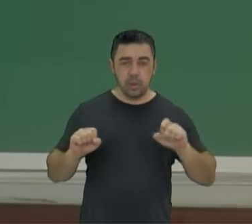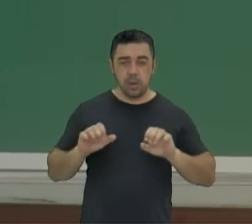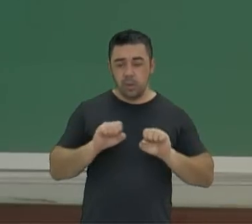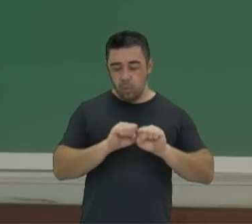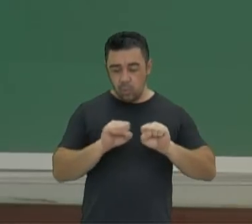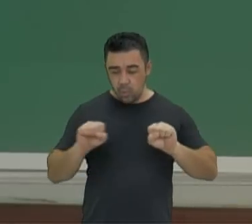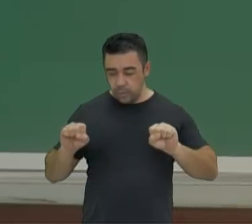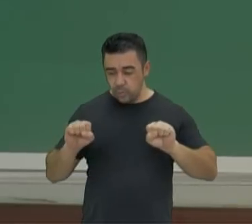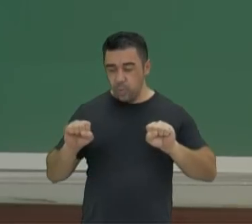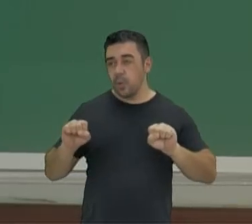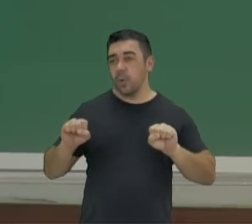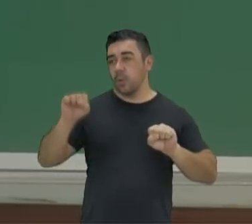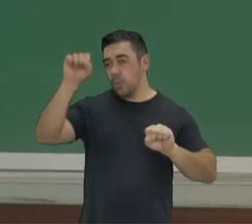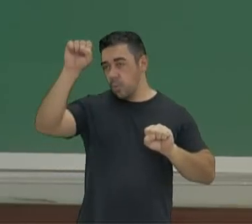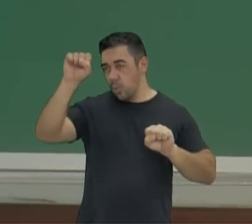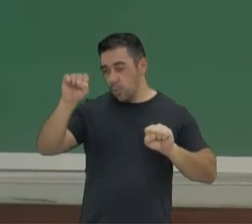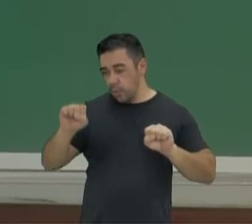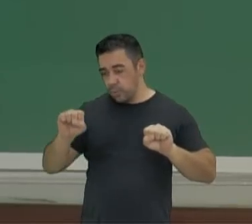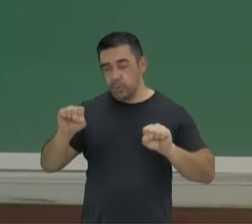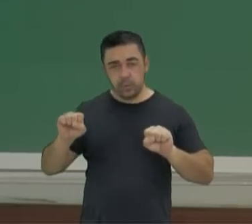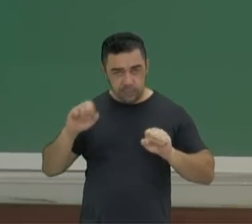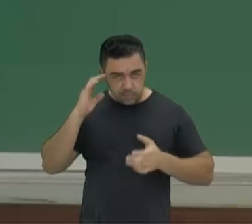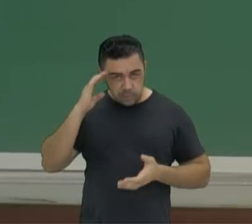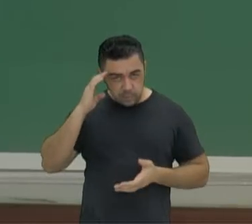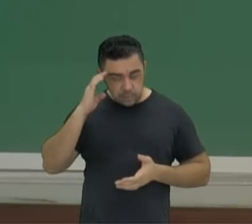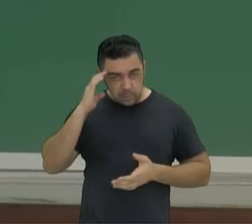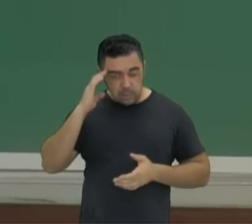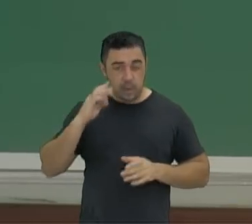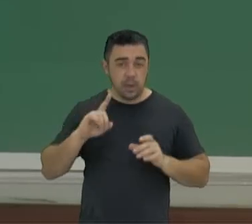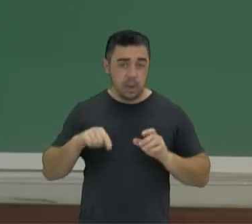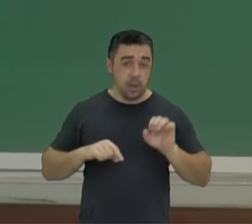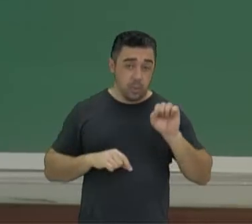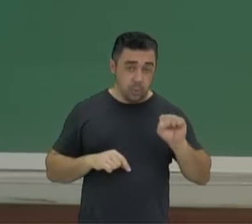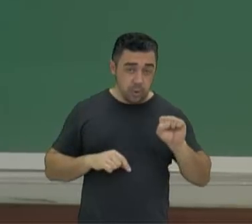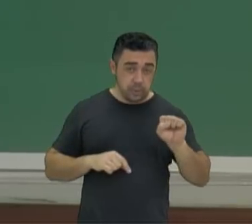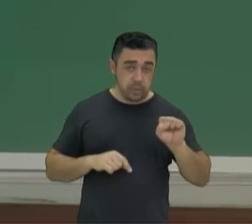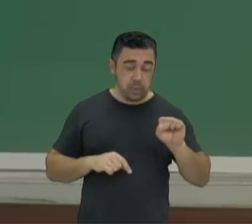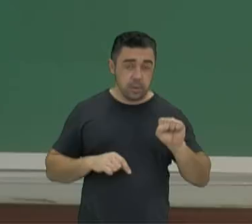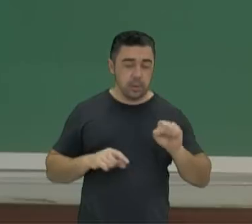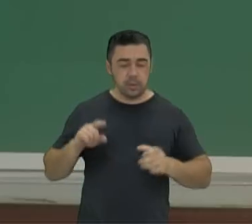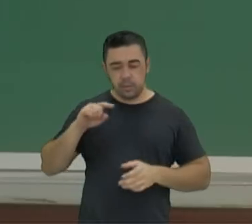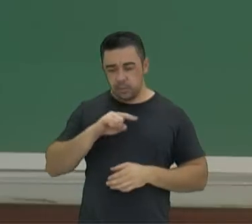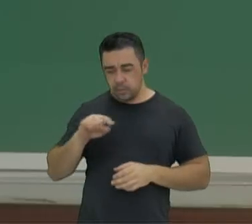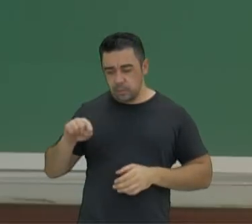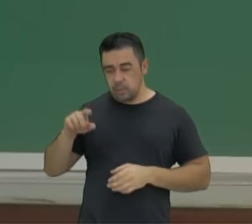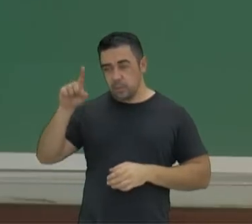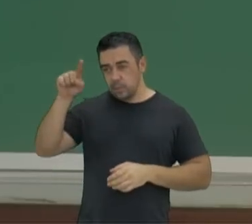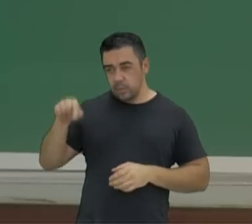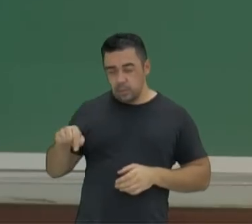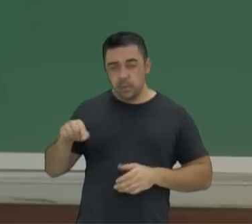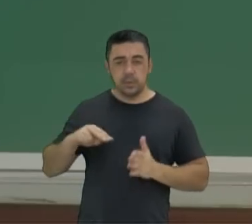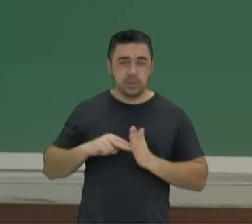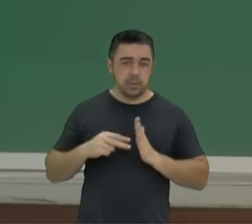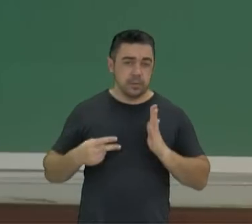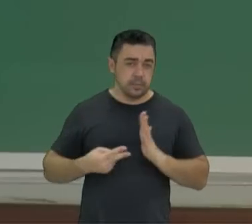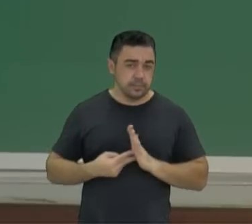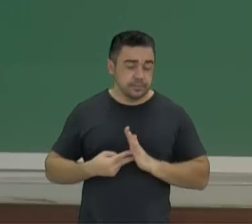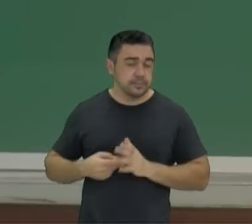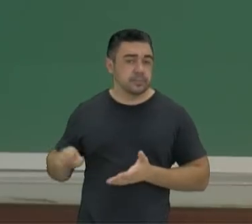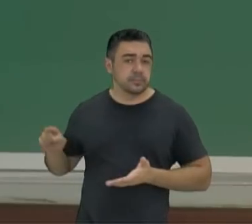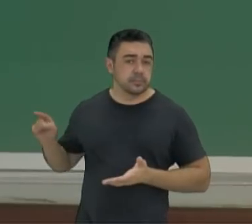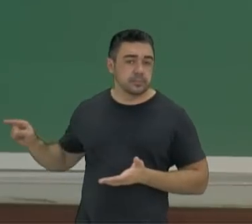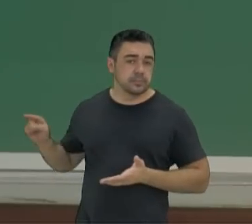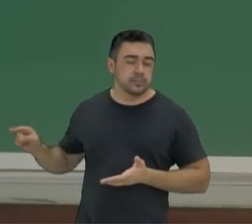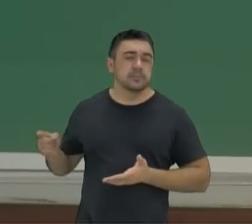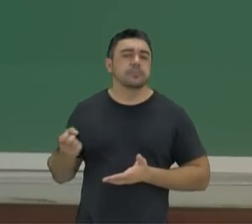ok? Ok, se é um tabuleiro de 8 unidades por 8 unidades aqui, ó, 8 quadradinhos aqui por 8